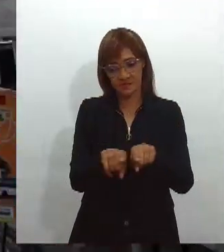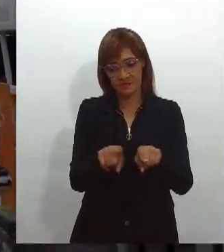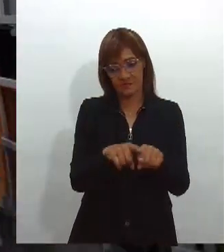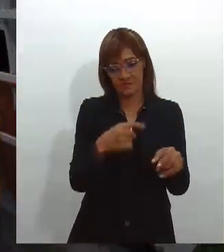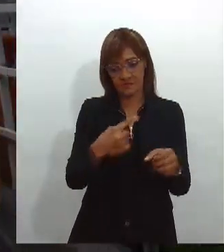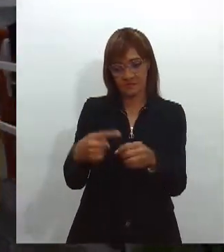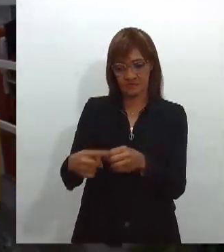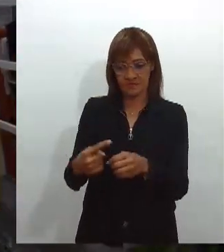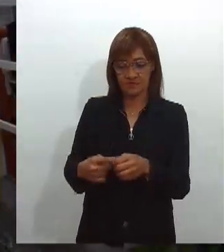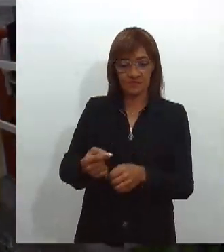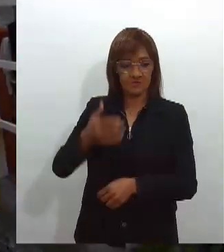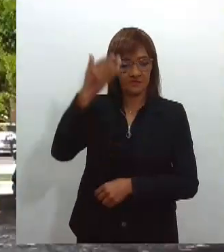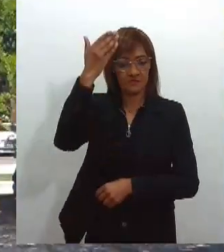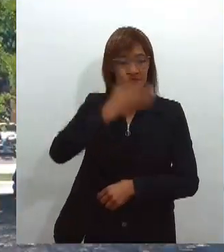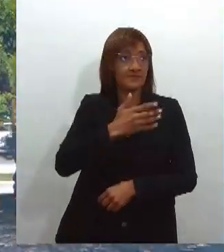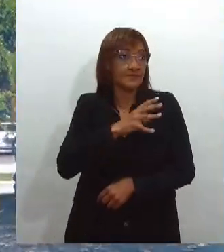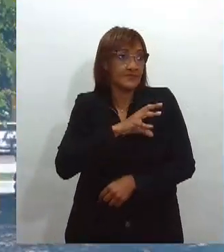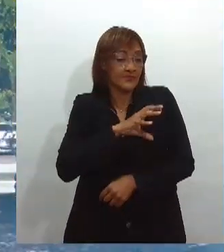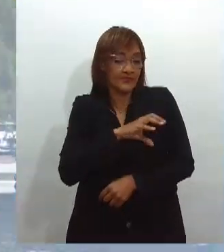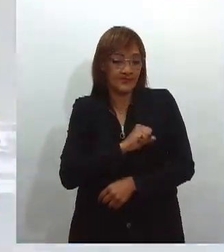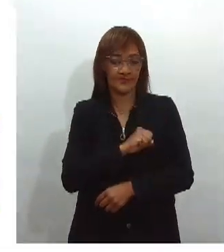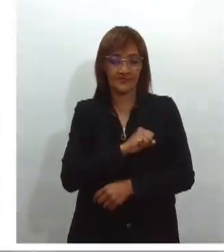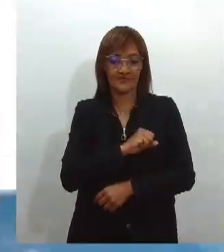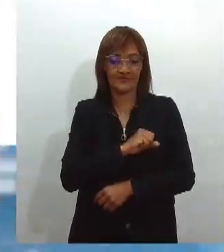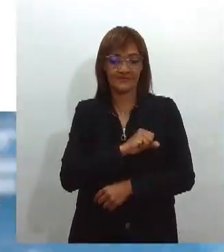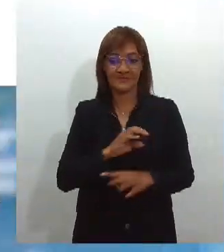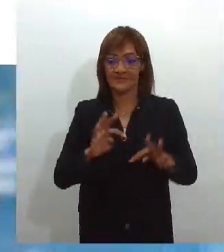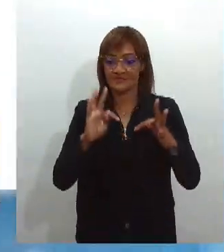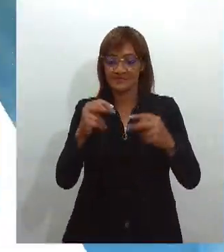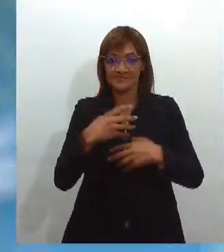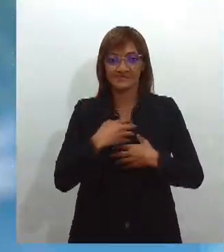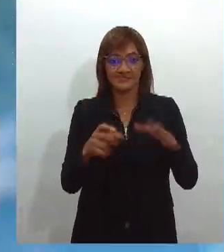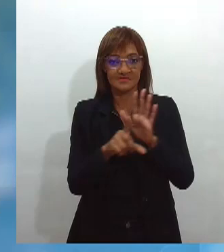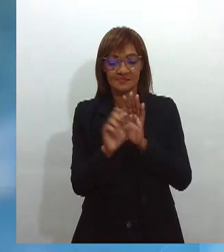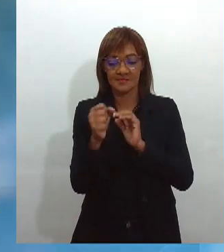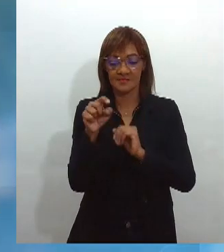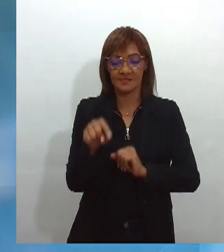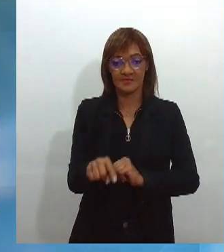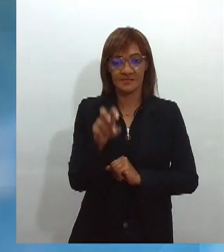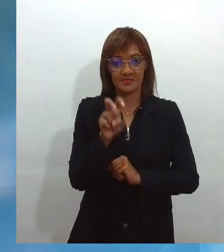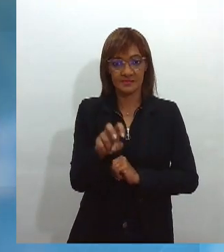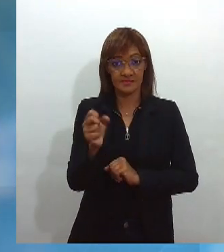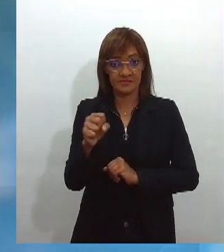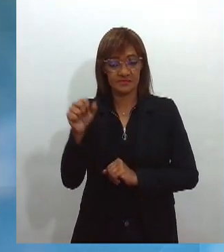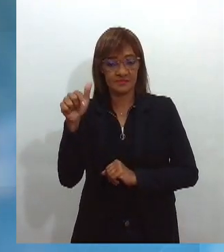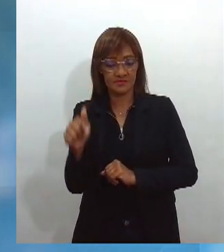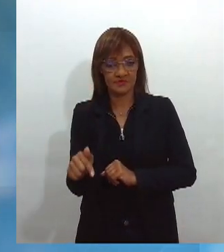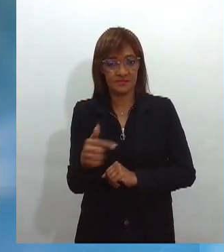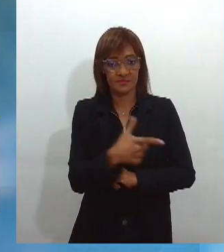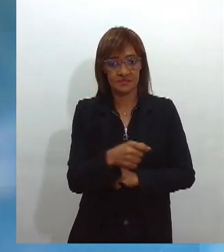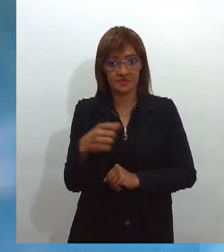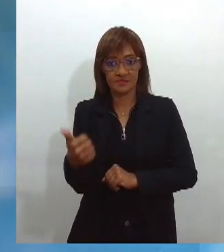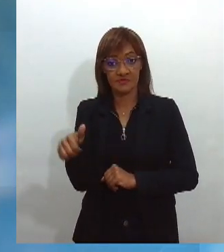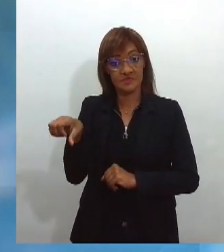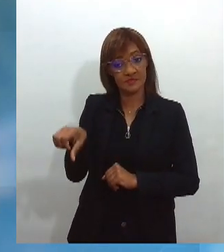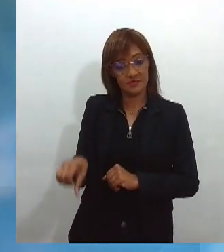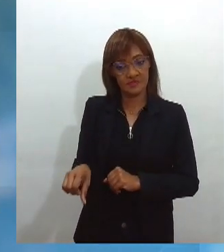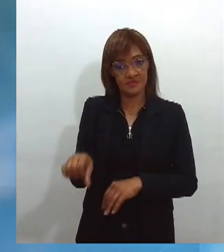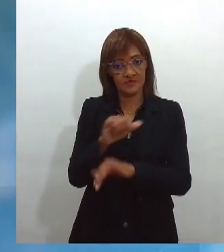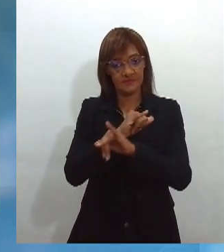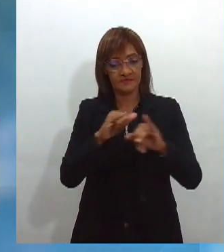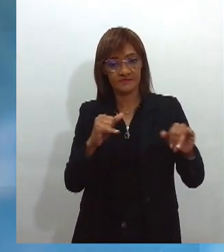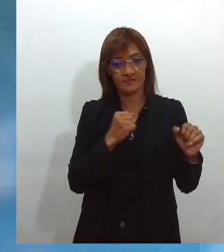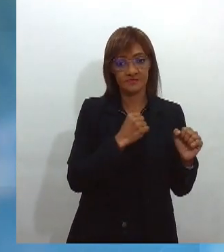amor pelo ritmo contagiante, a Lei 8.587 de 2019 declara o forró como